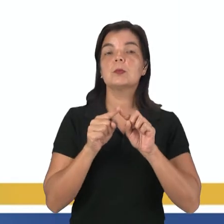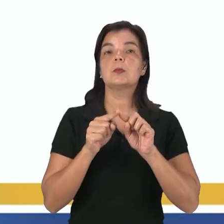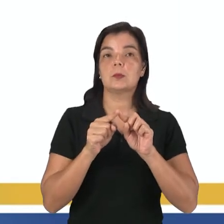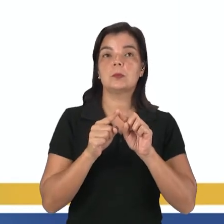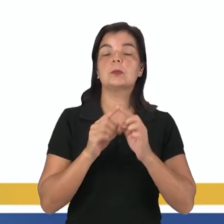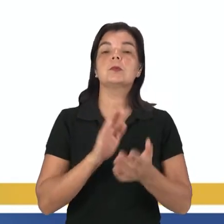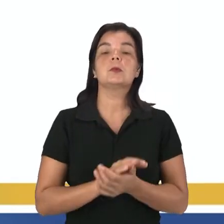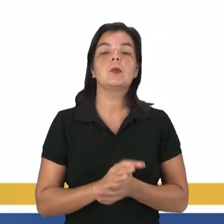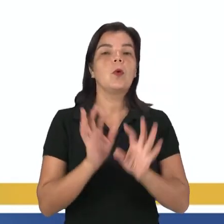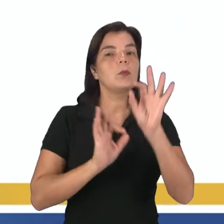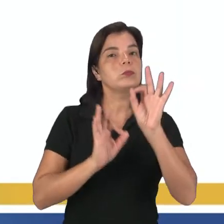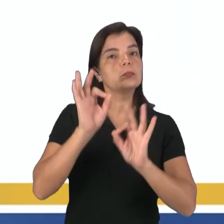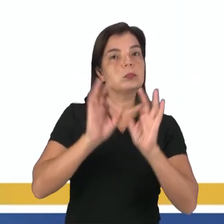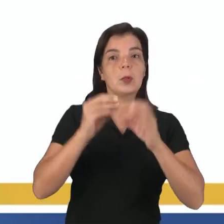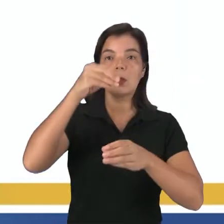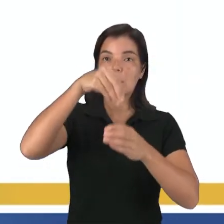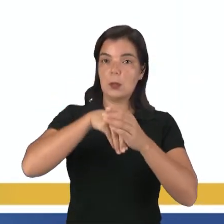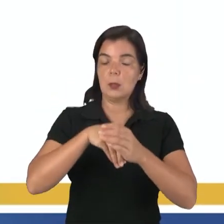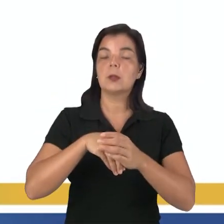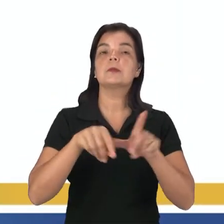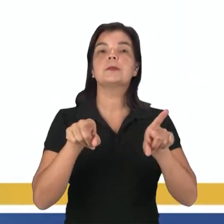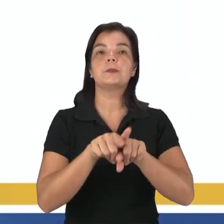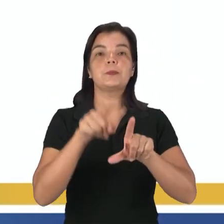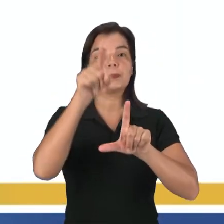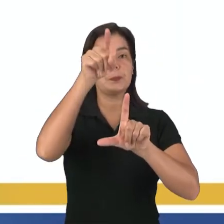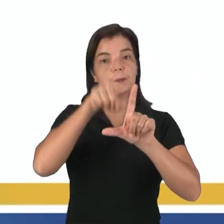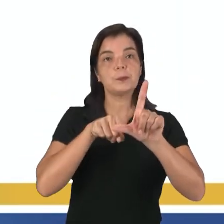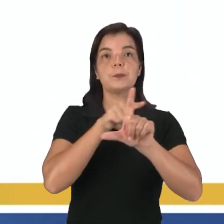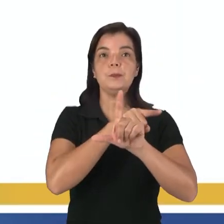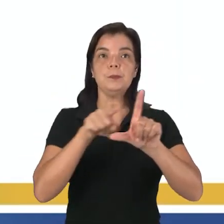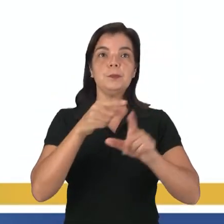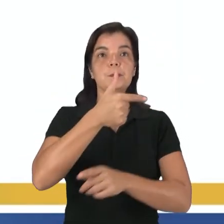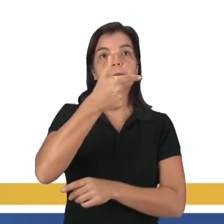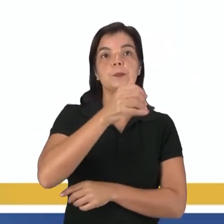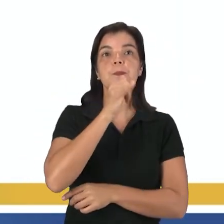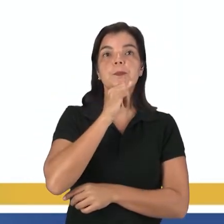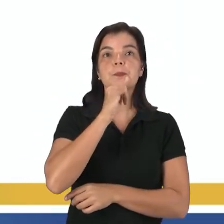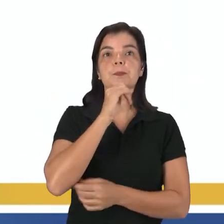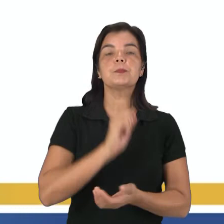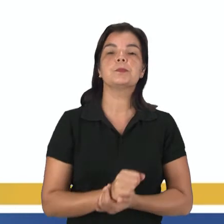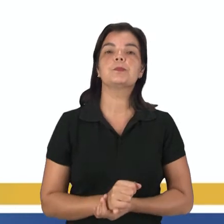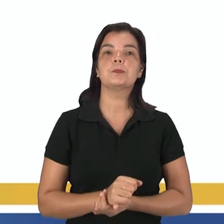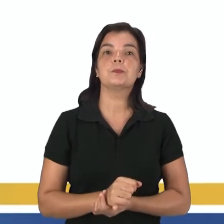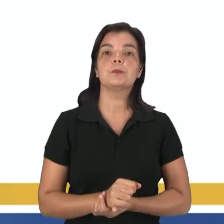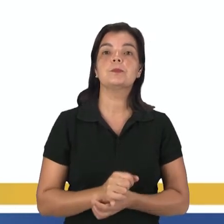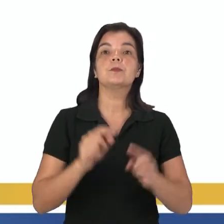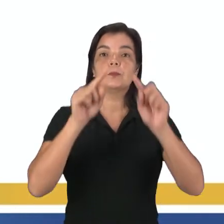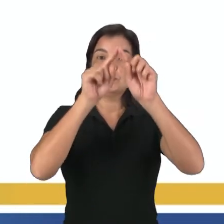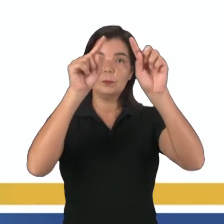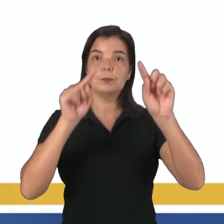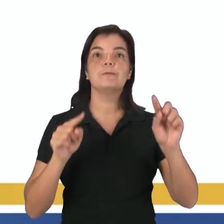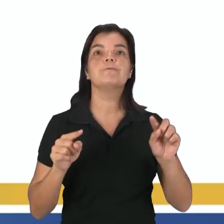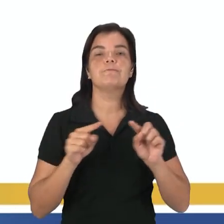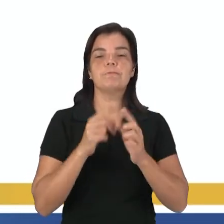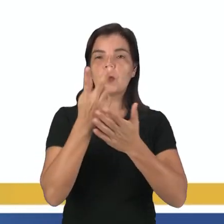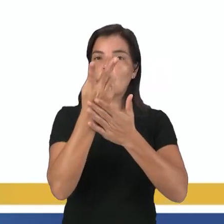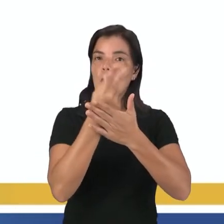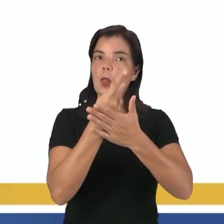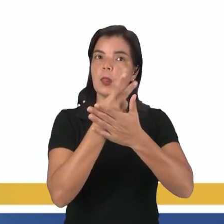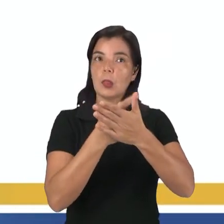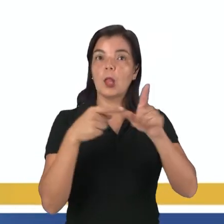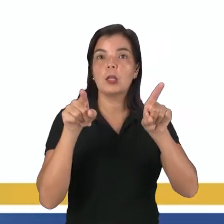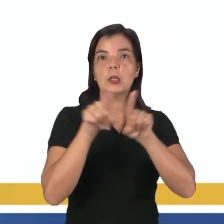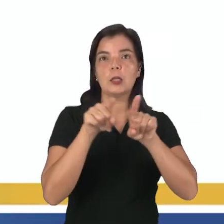né construído aí dentro do plano cartesiano vamos pôr segundo exemplo Observe o quadrado que Marta